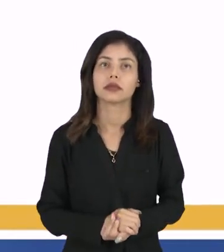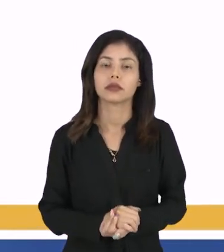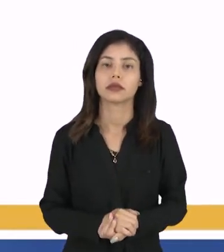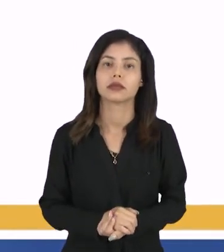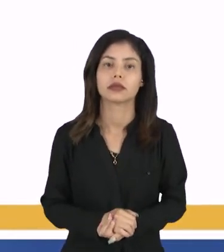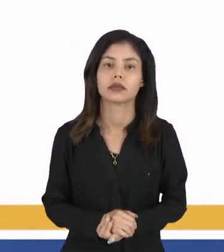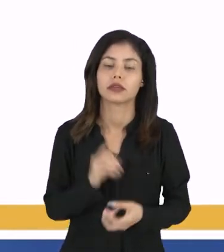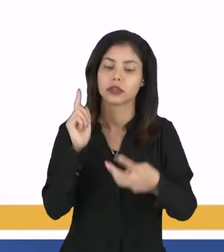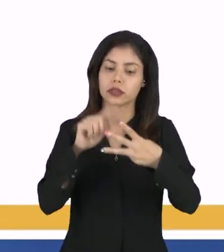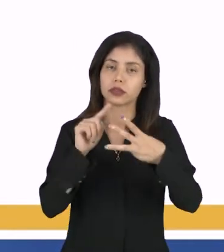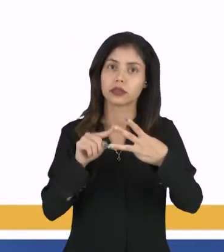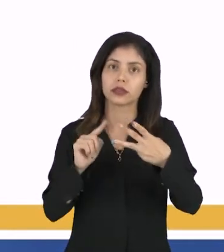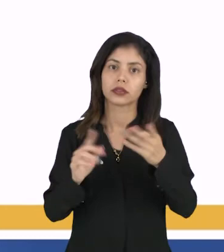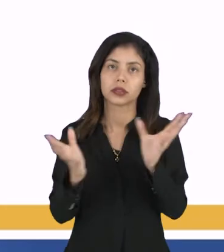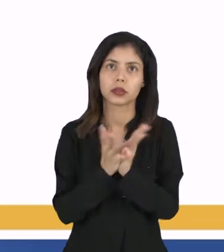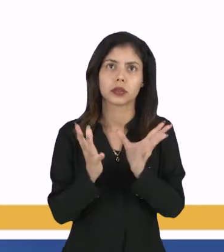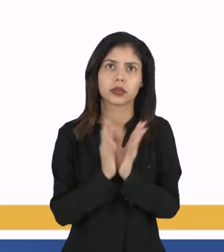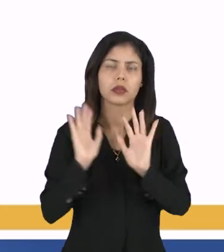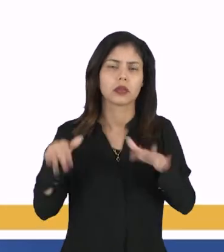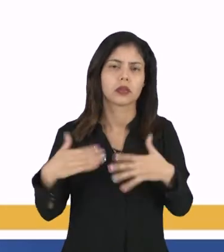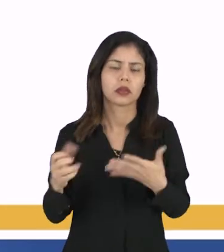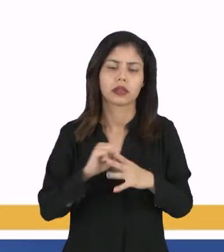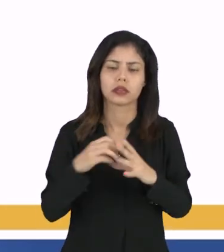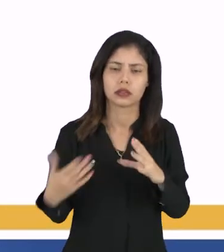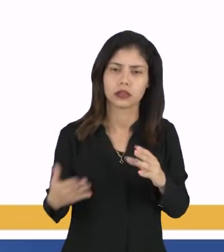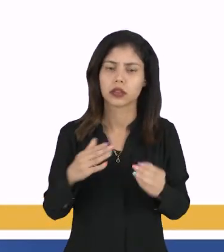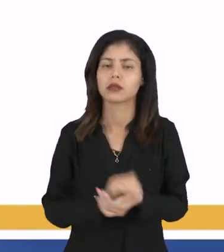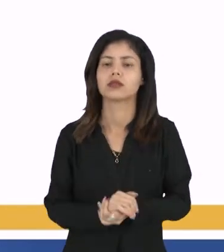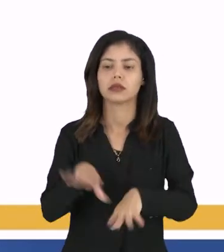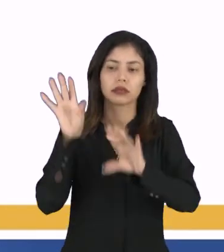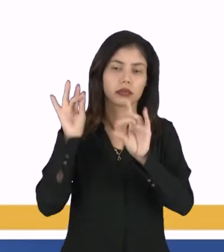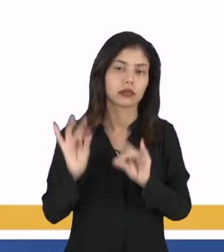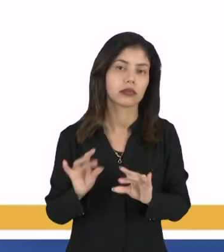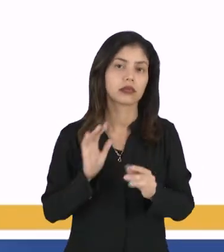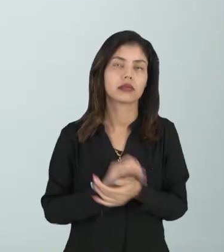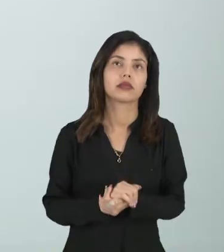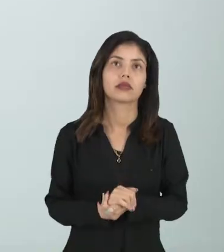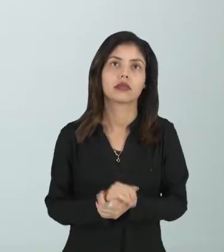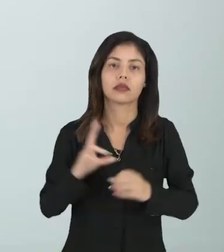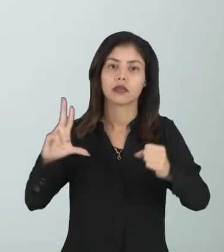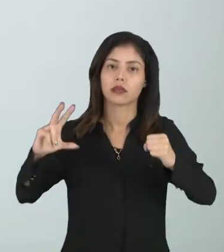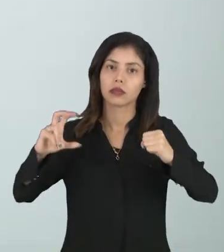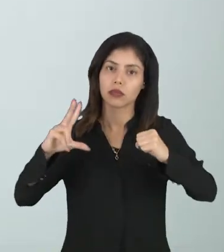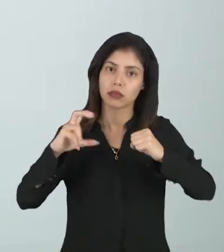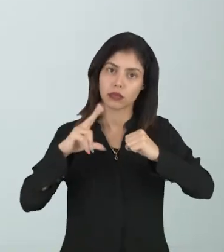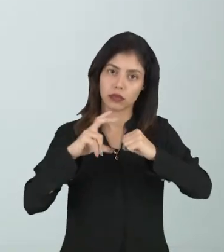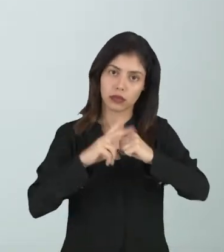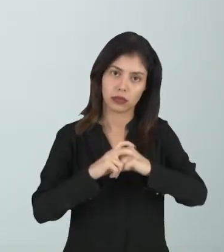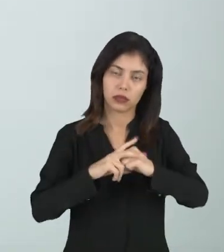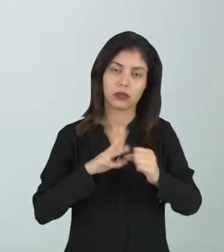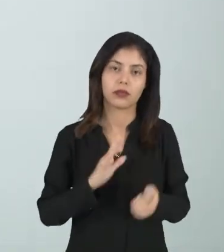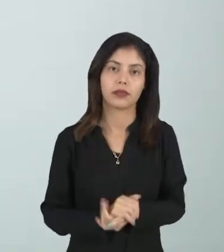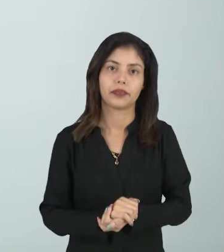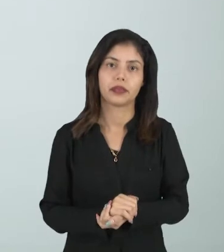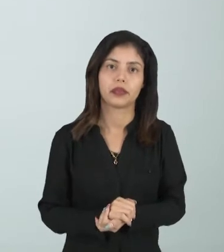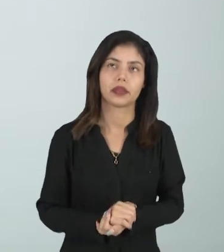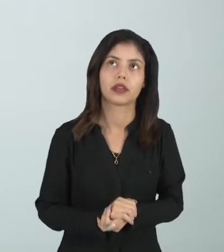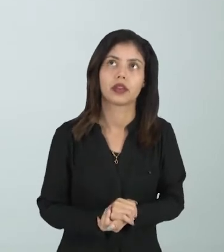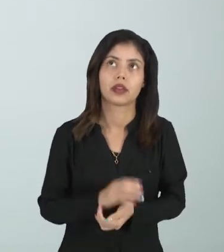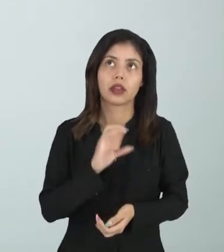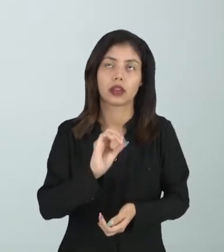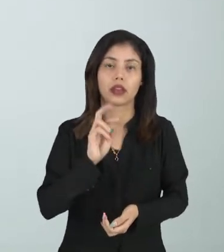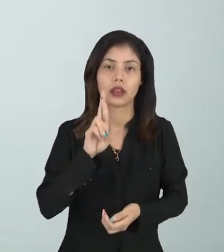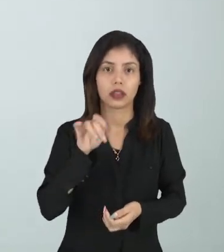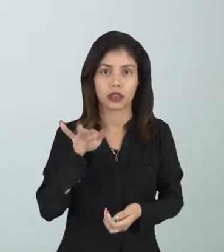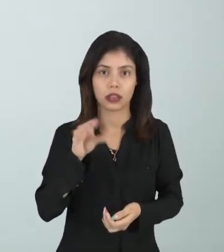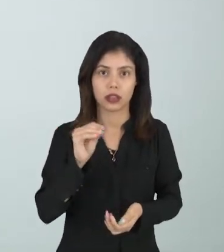nessa aula os 3 grupos, né? Quais são as características básicas desses 3 grupos. Os vírus são organismos, se é